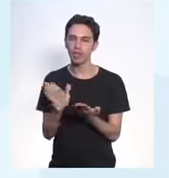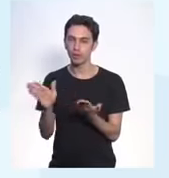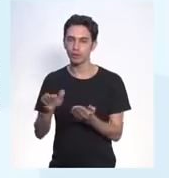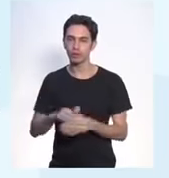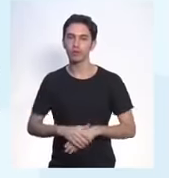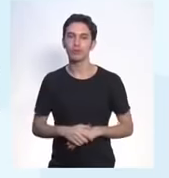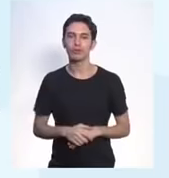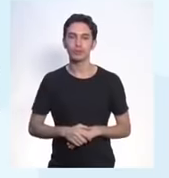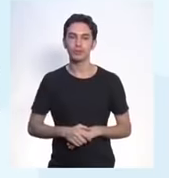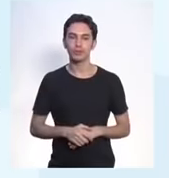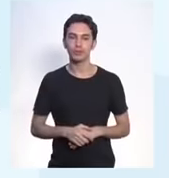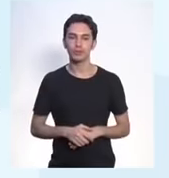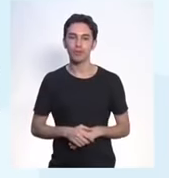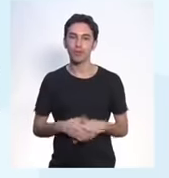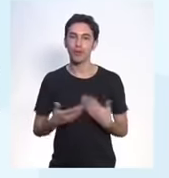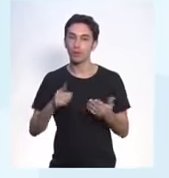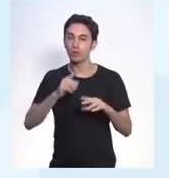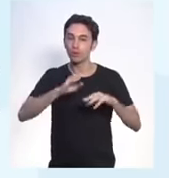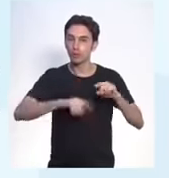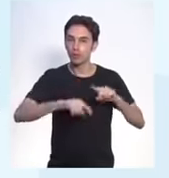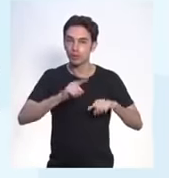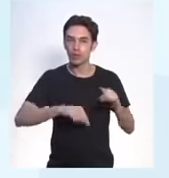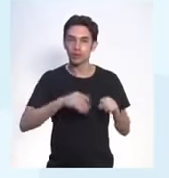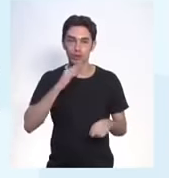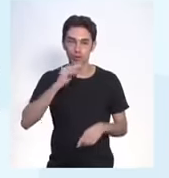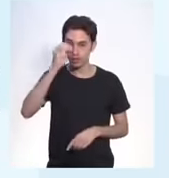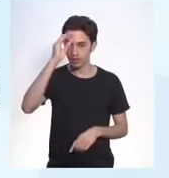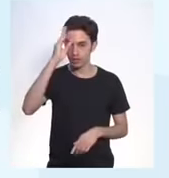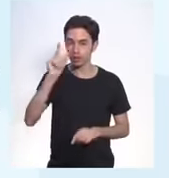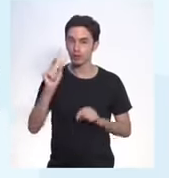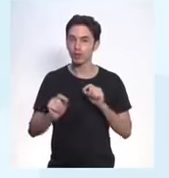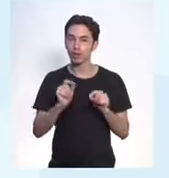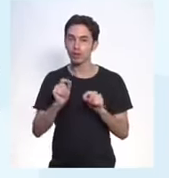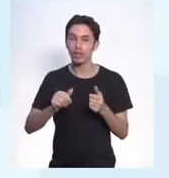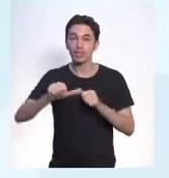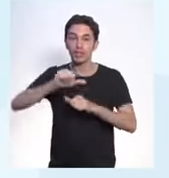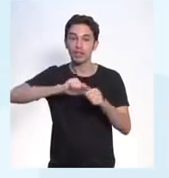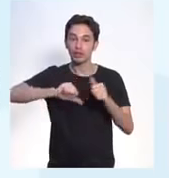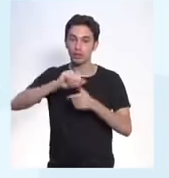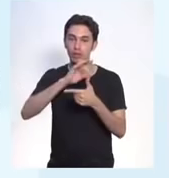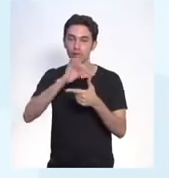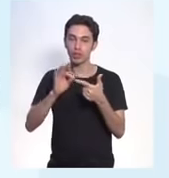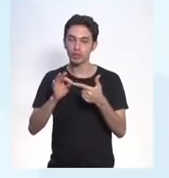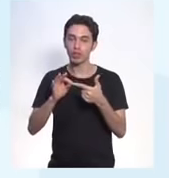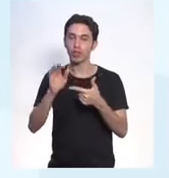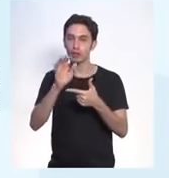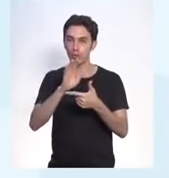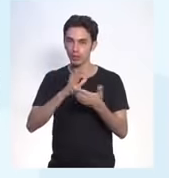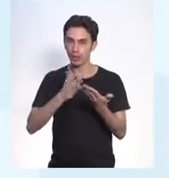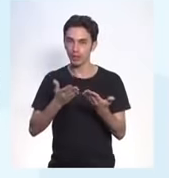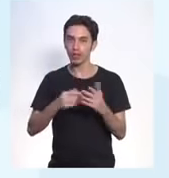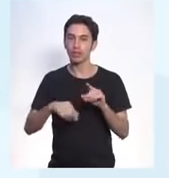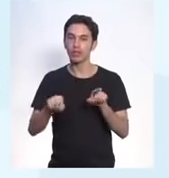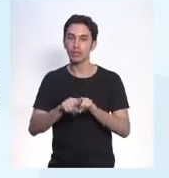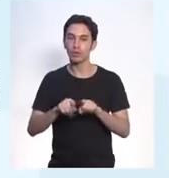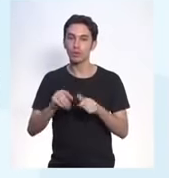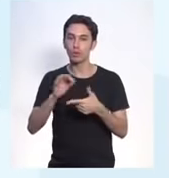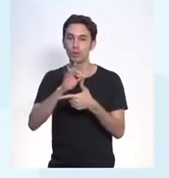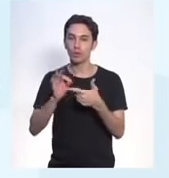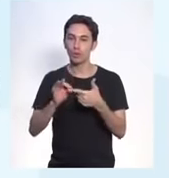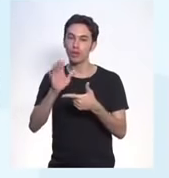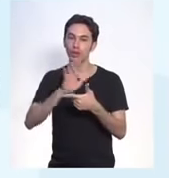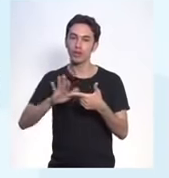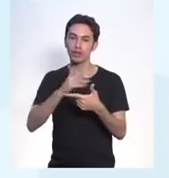inteiro os objetos de conhecimento é transformações geométricas de polígonos no plano cartesiano